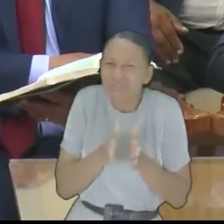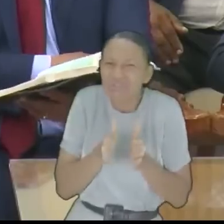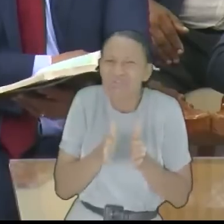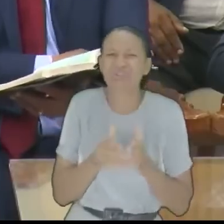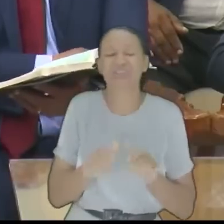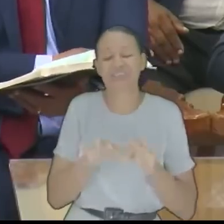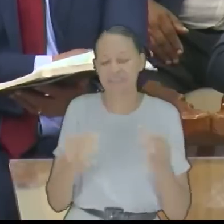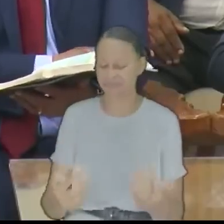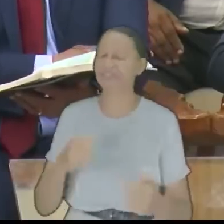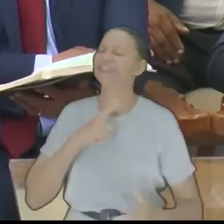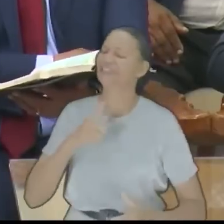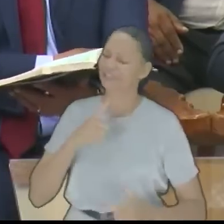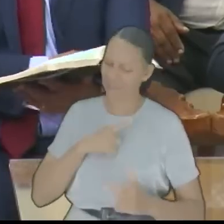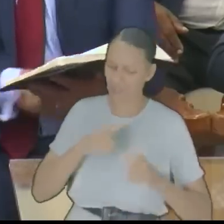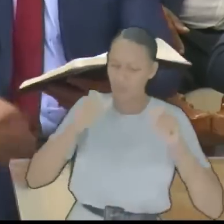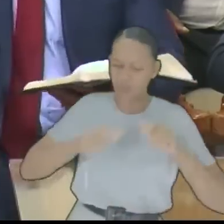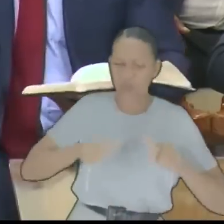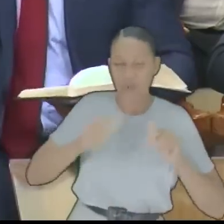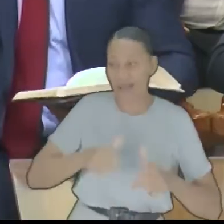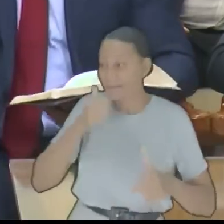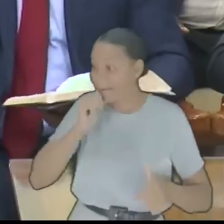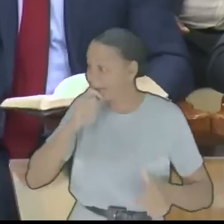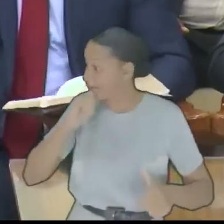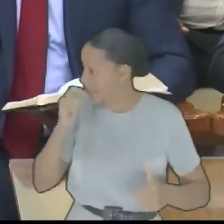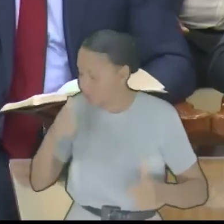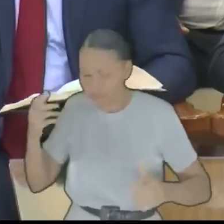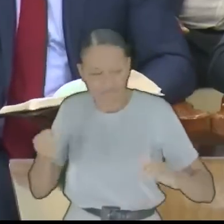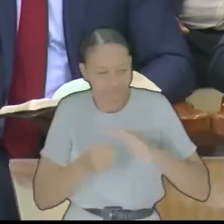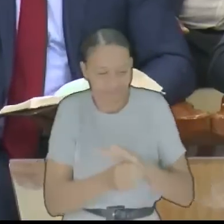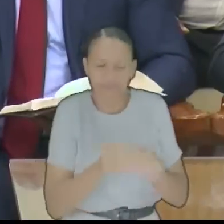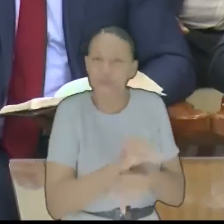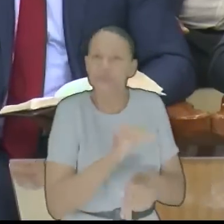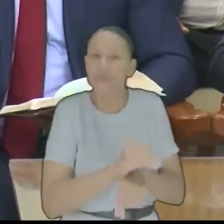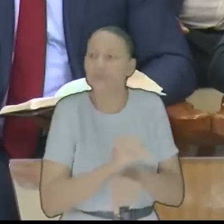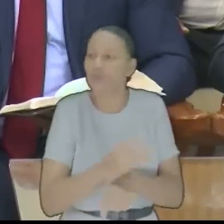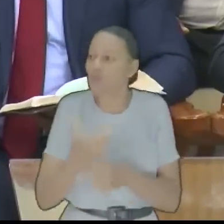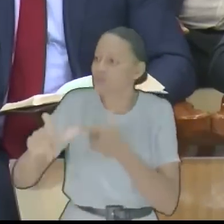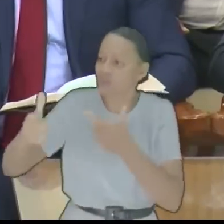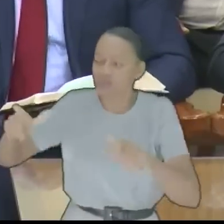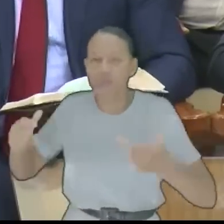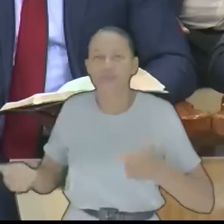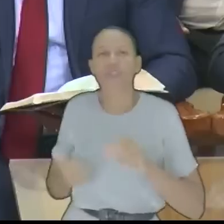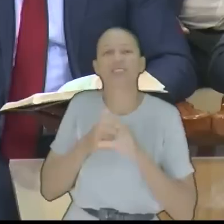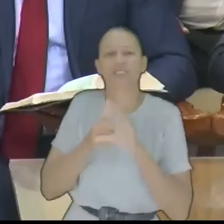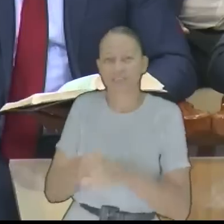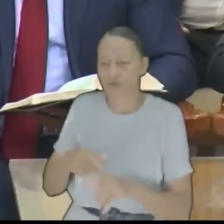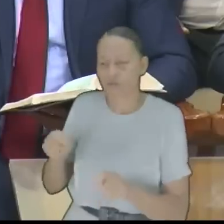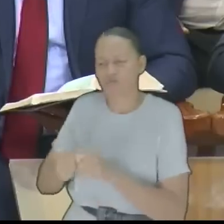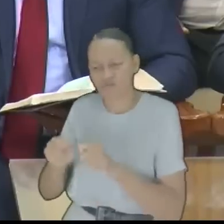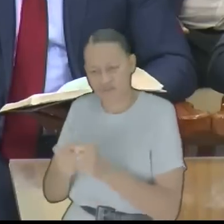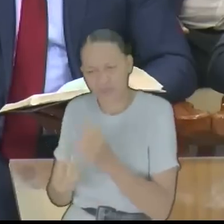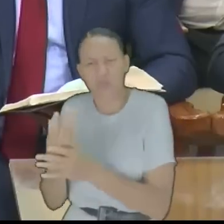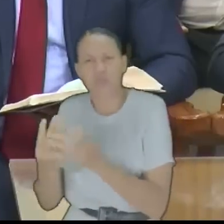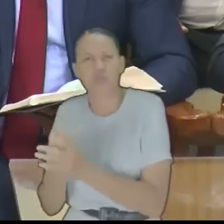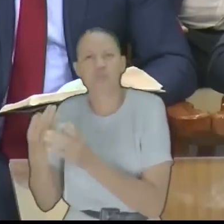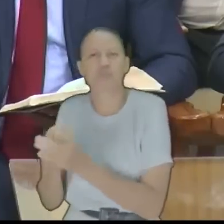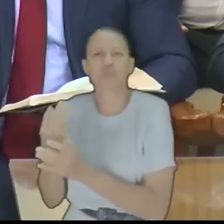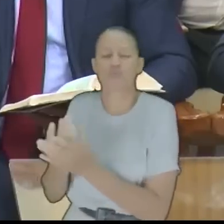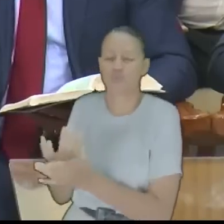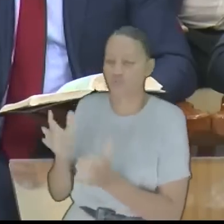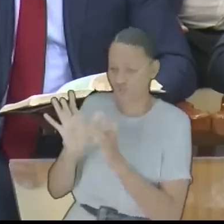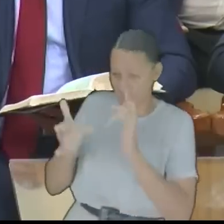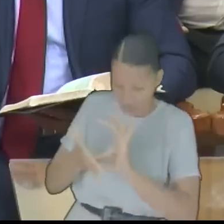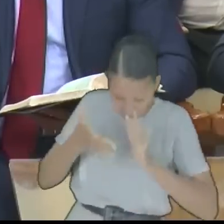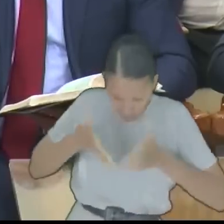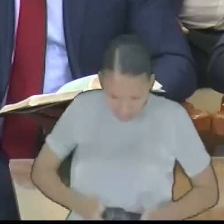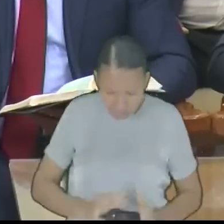pobre, já tinha orfanatos. Mas antes os outros cristãos das outras igrejas fizeram orfanatos. Quando Cristo veio